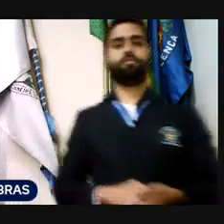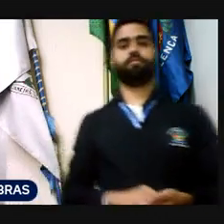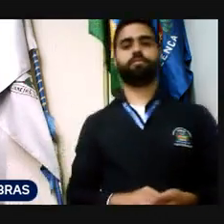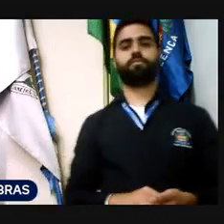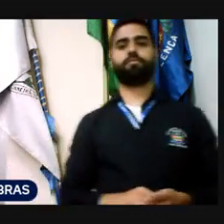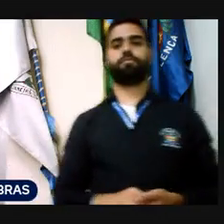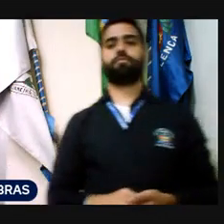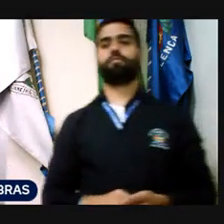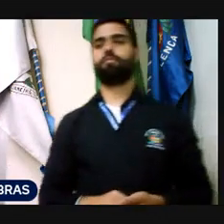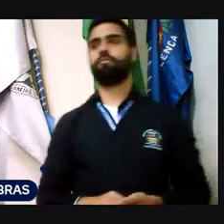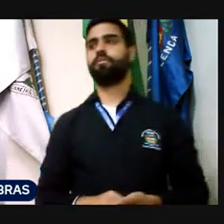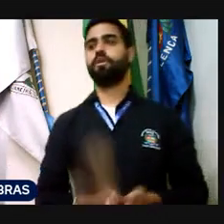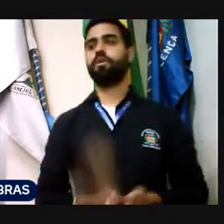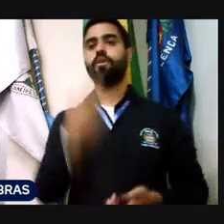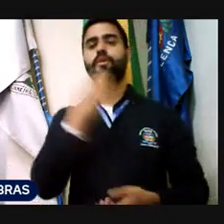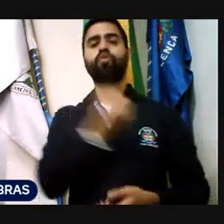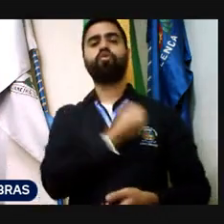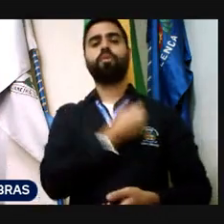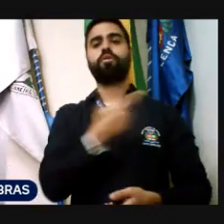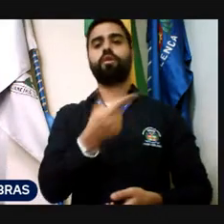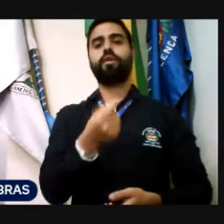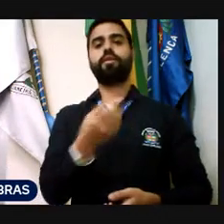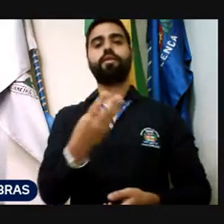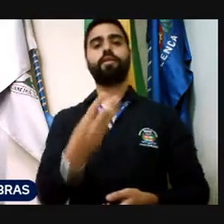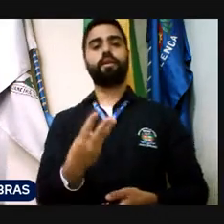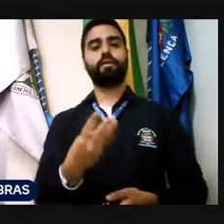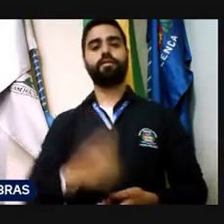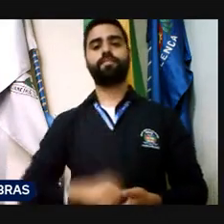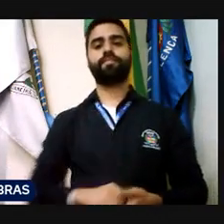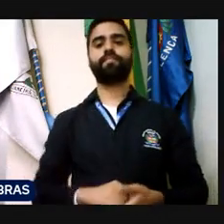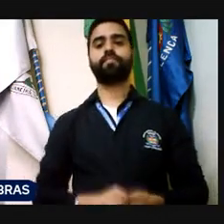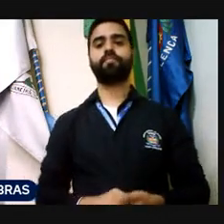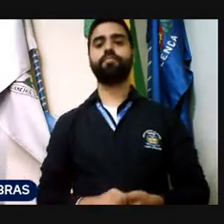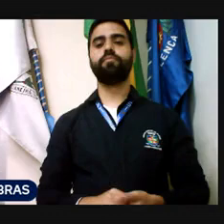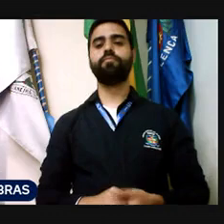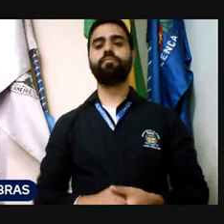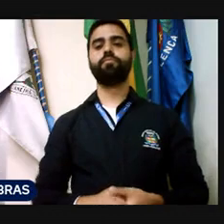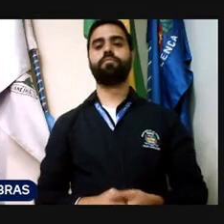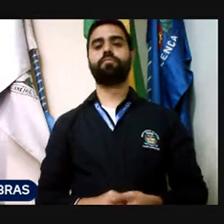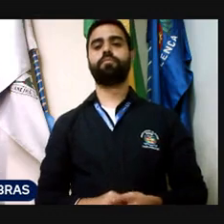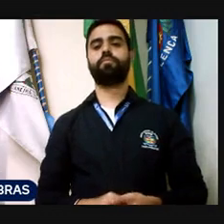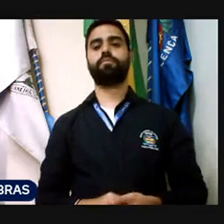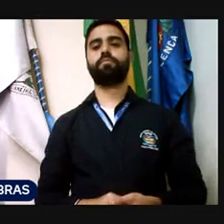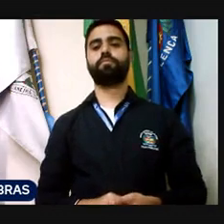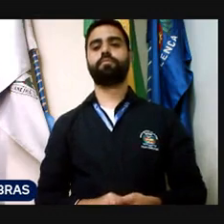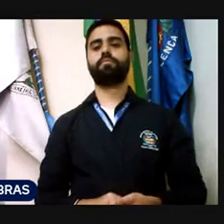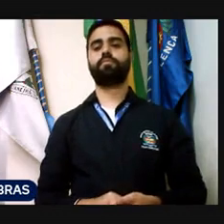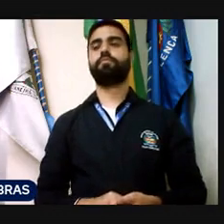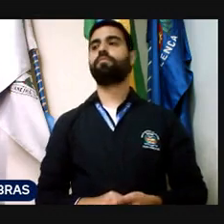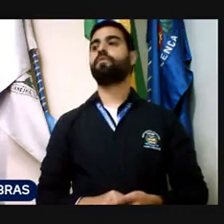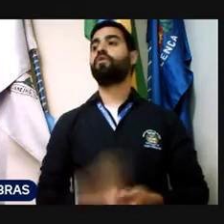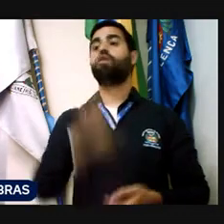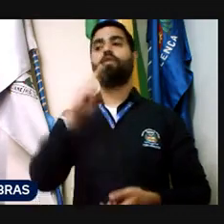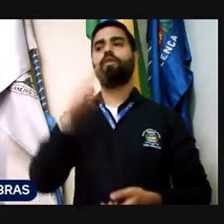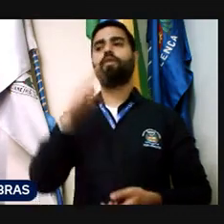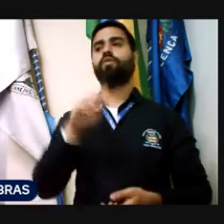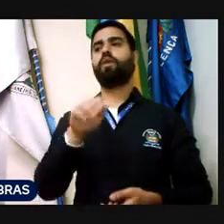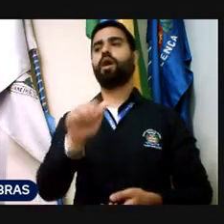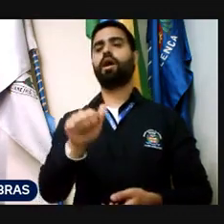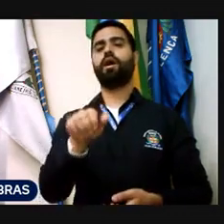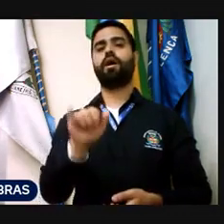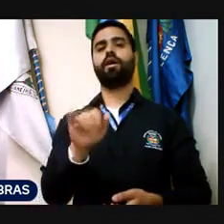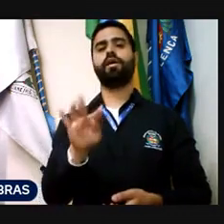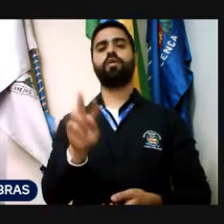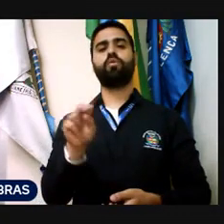Requerimento número 203, de 2021. Excelentíssimo senhor presidente, vereador José Reinaldo, o vereador Ailton Batista, que